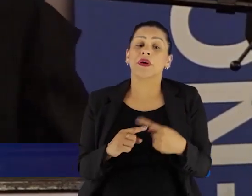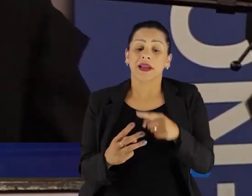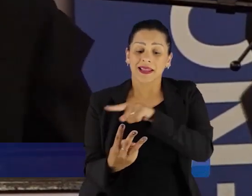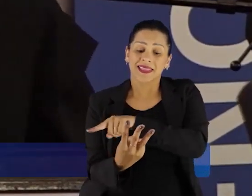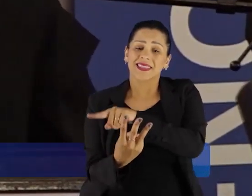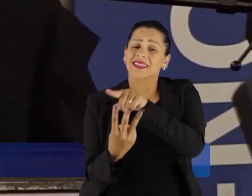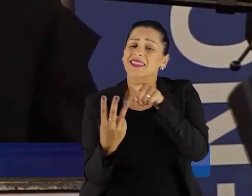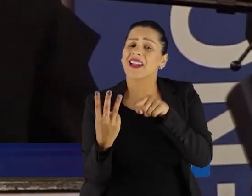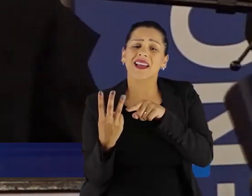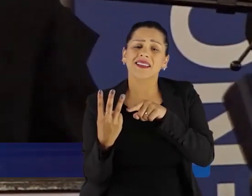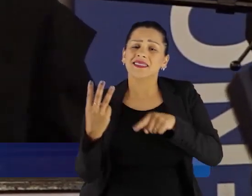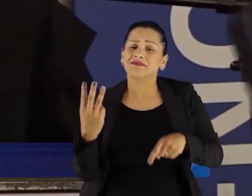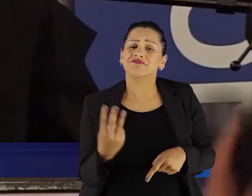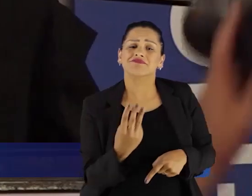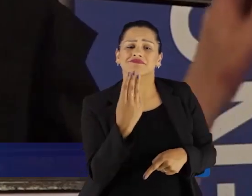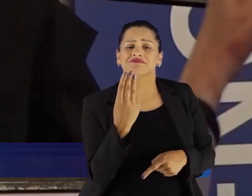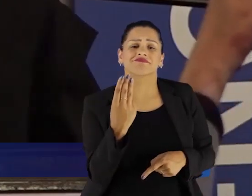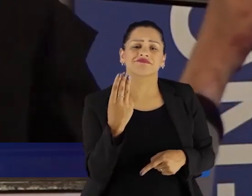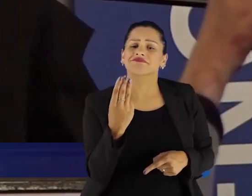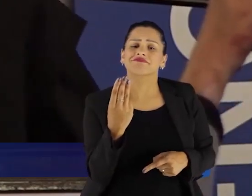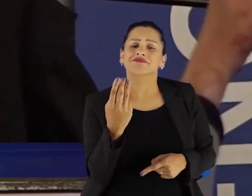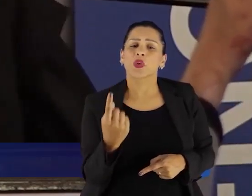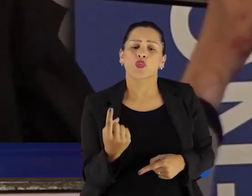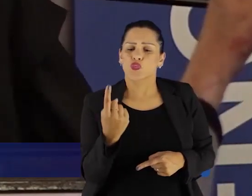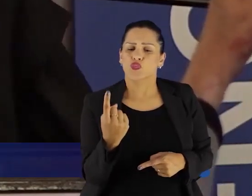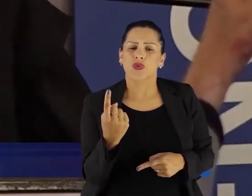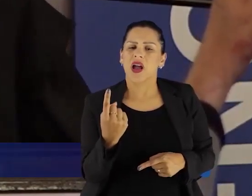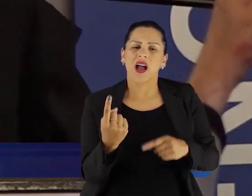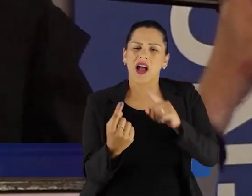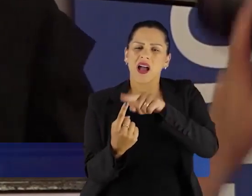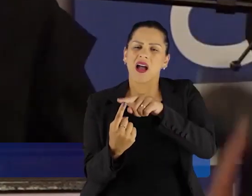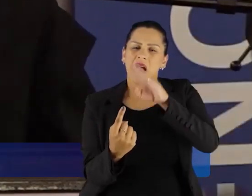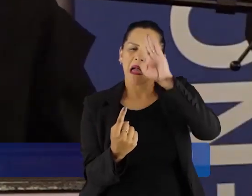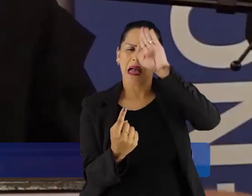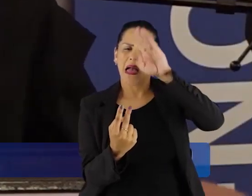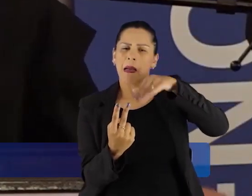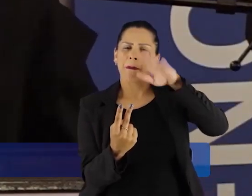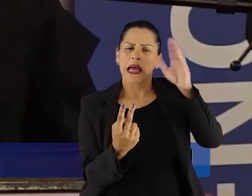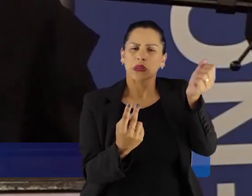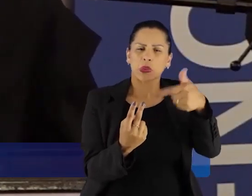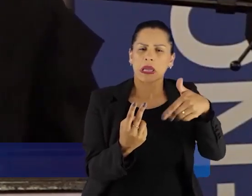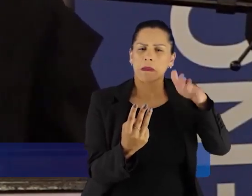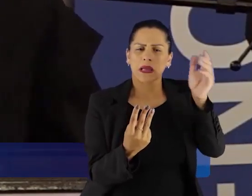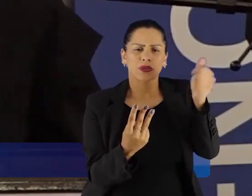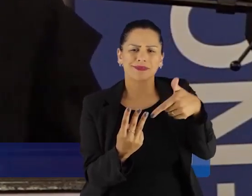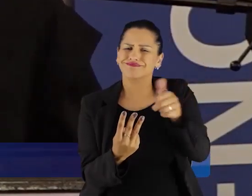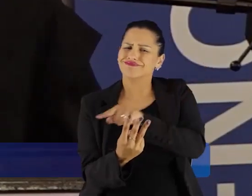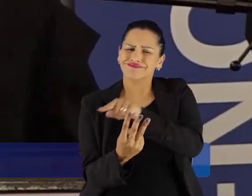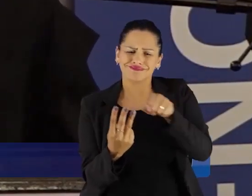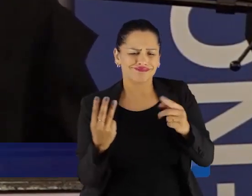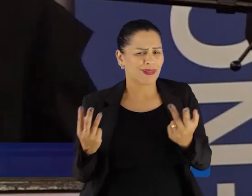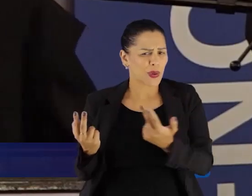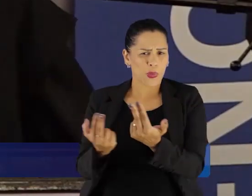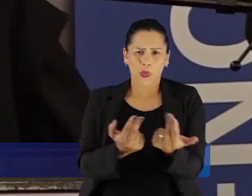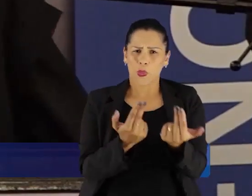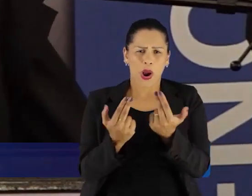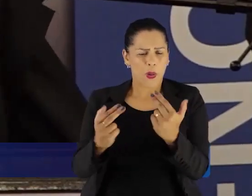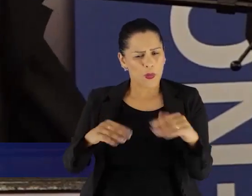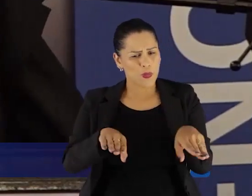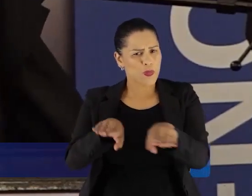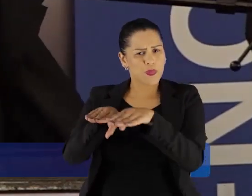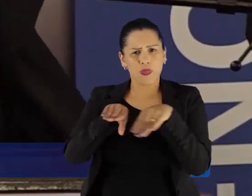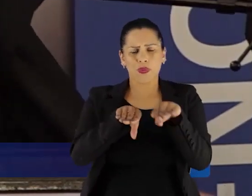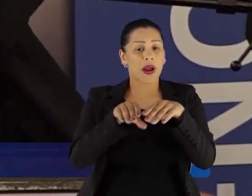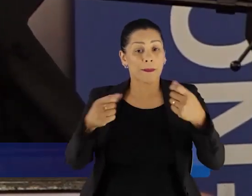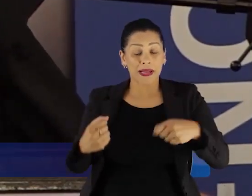pernas e o mesmo tripé E nenhuma é menor ou maior do que a outra e para que tudo funcione é preciso que as